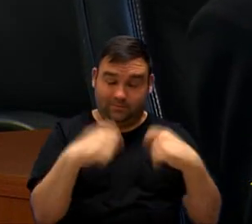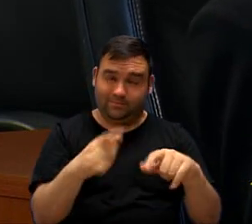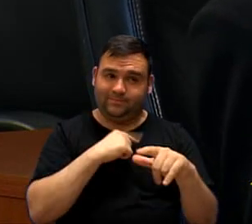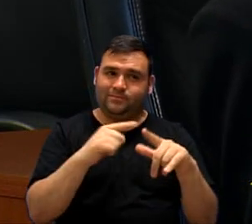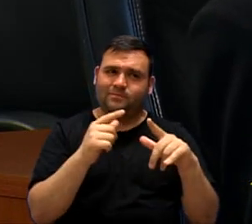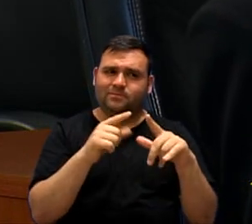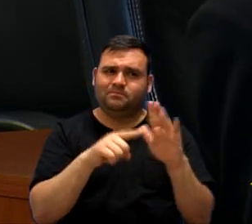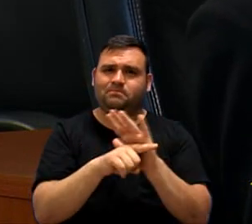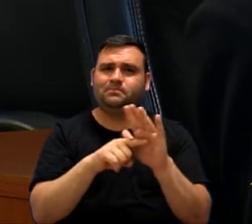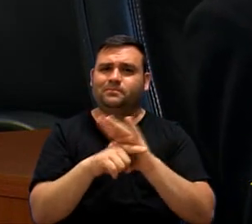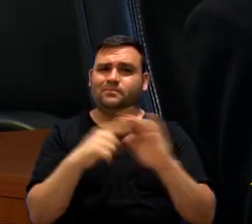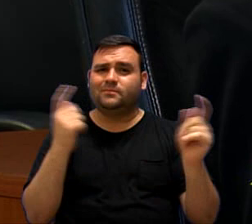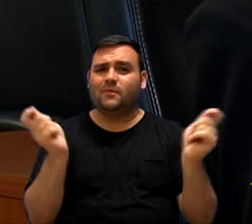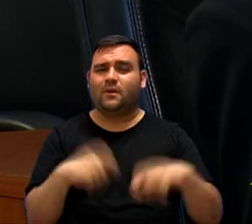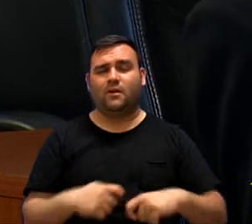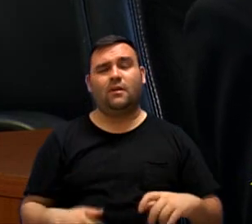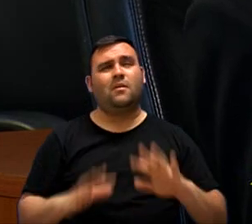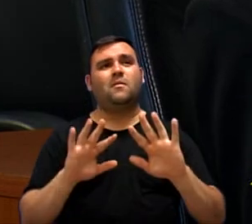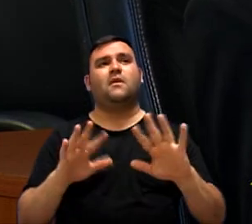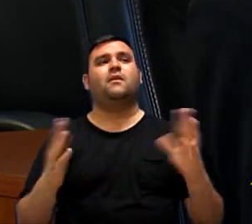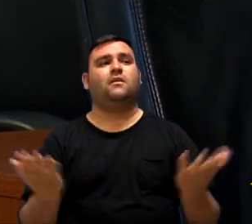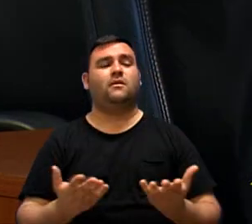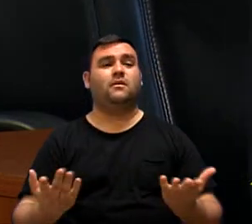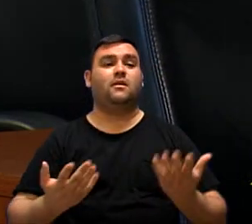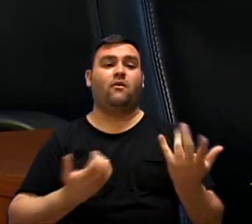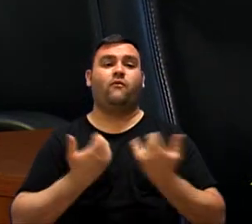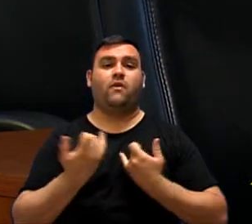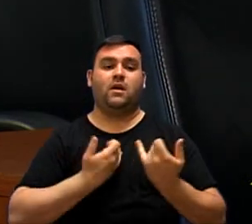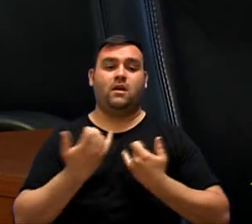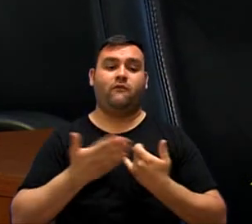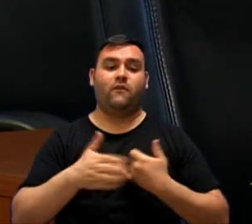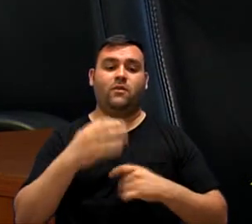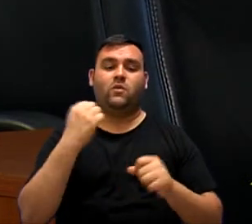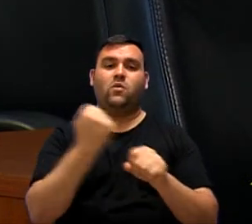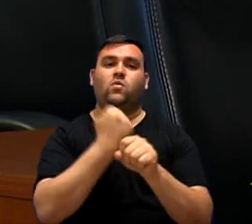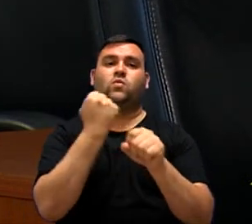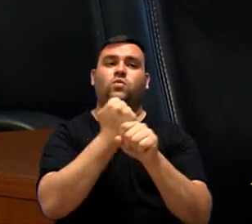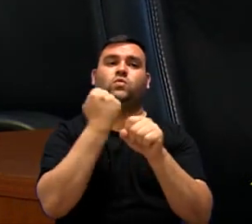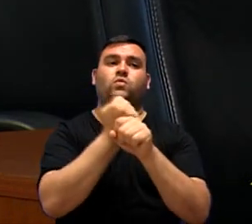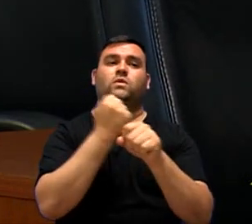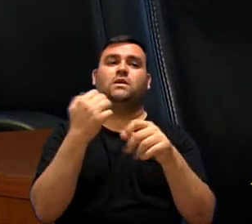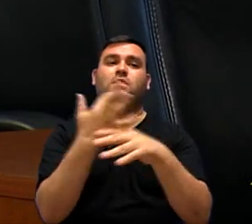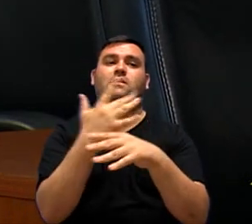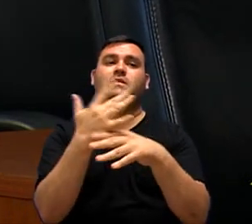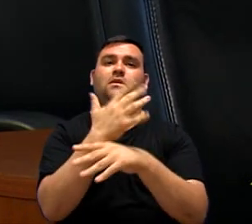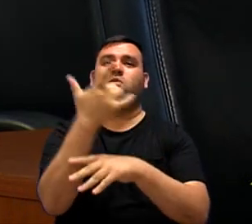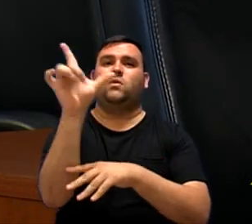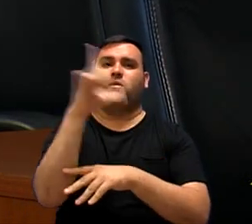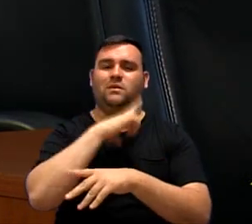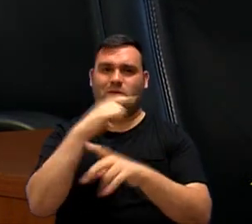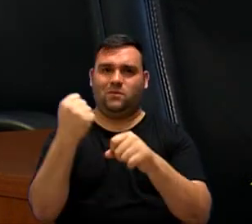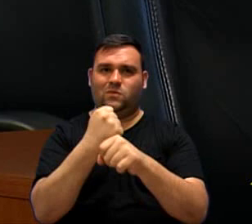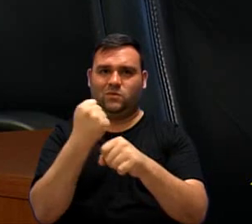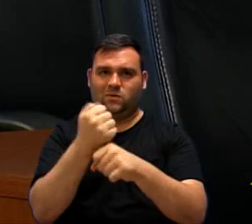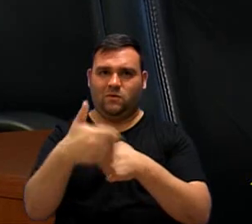isso no radar. Agora eu soube que vão construir uma outra cidade ali, não é, vereador Hudson e vereador